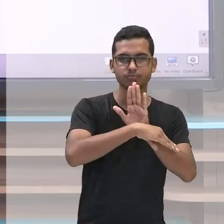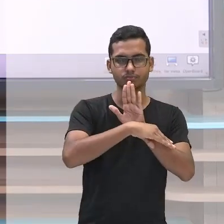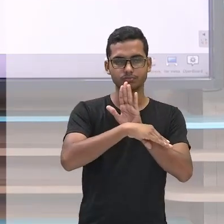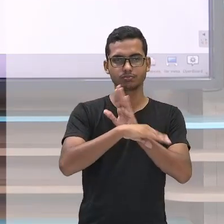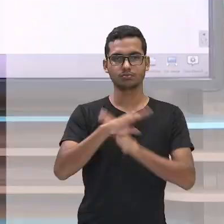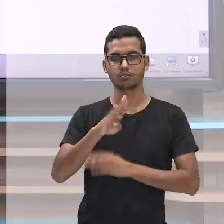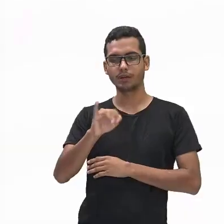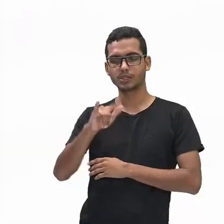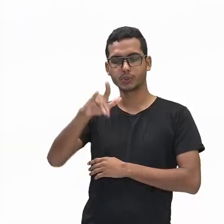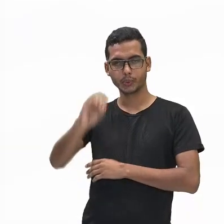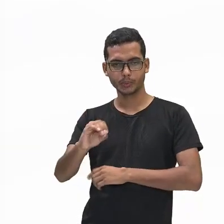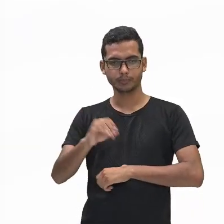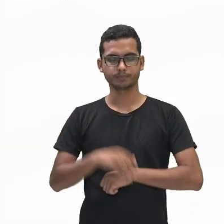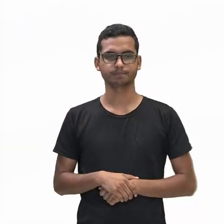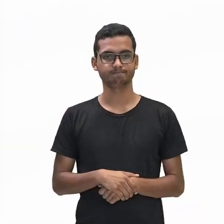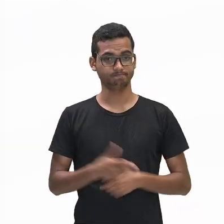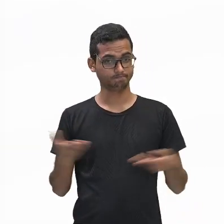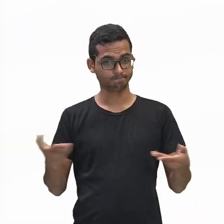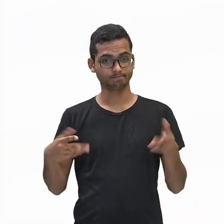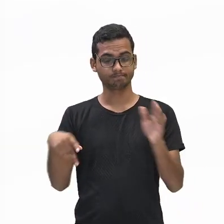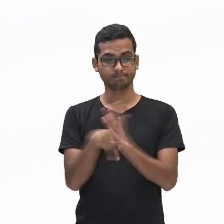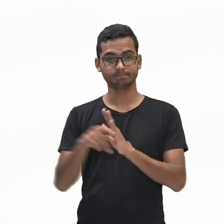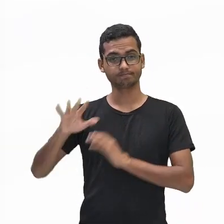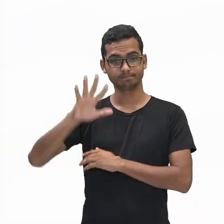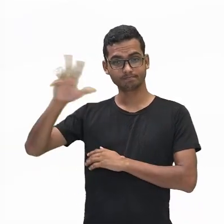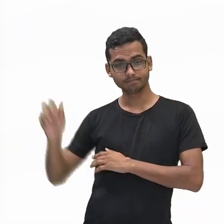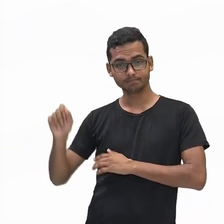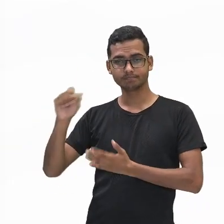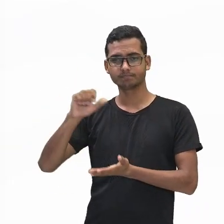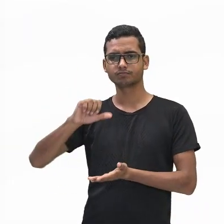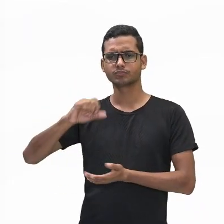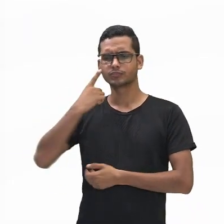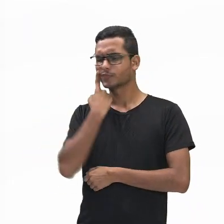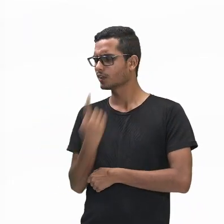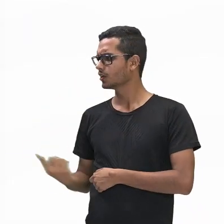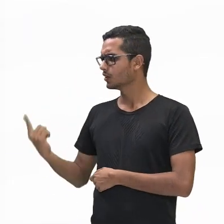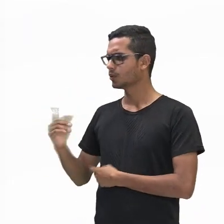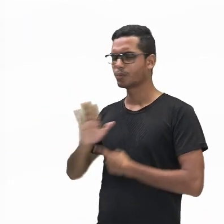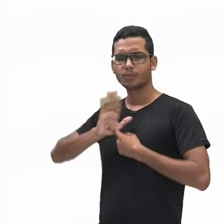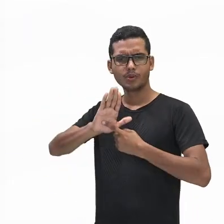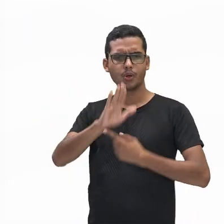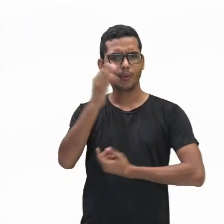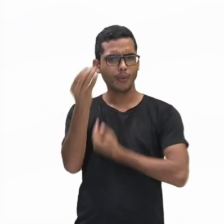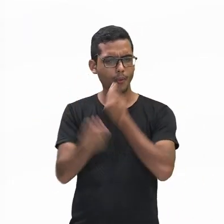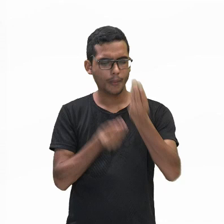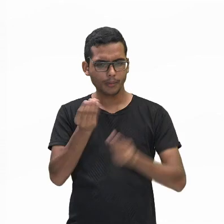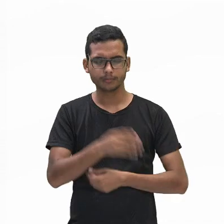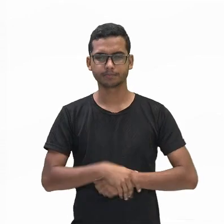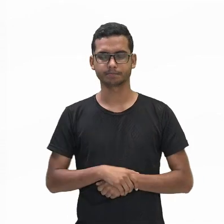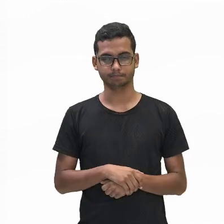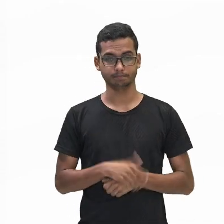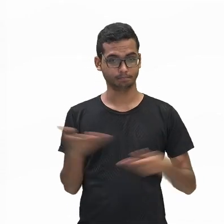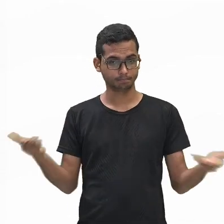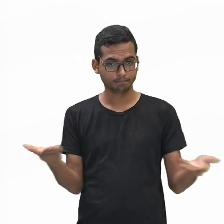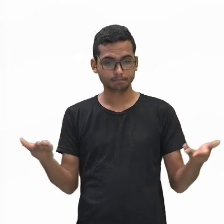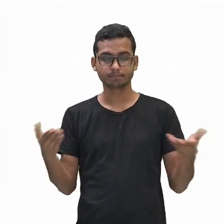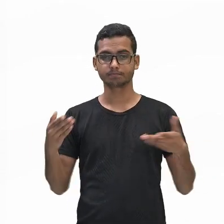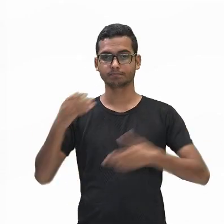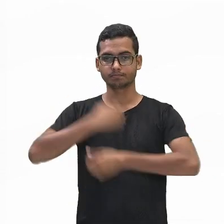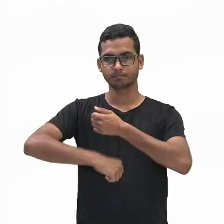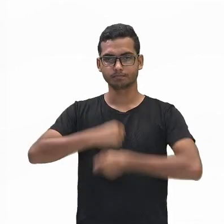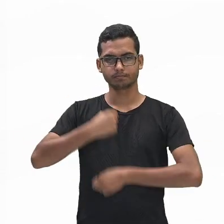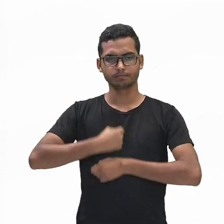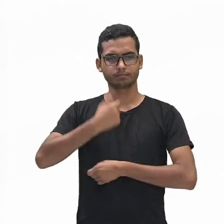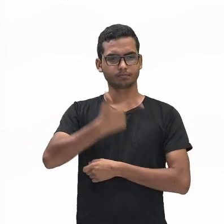agora, olha, o mapinha para a gente observar como é que está a situação, como se encontra, né, nesse período de